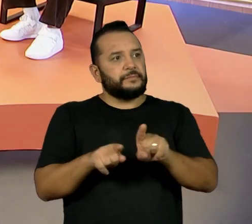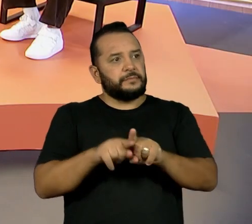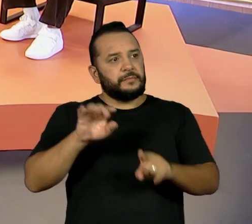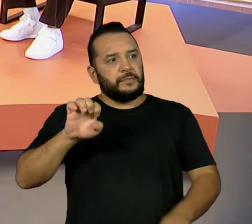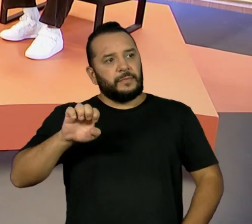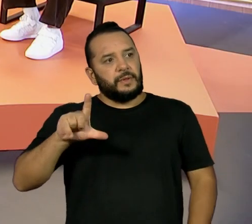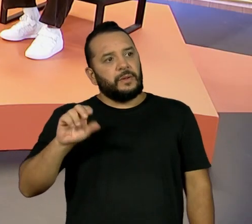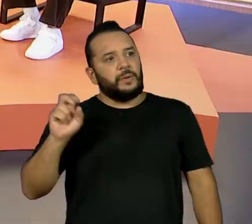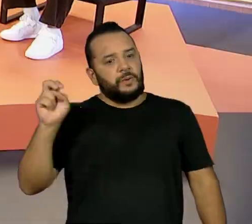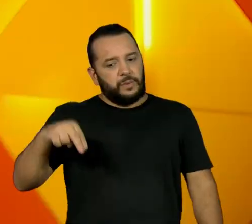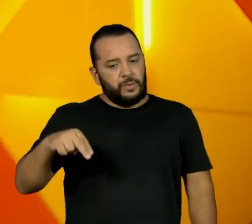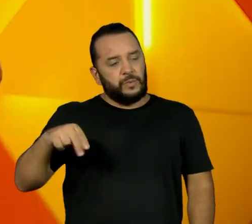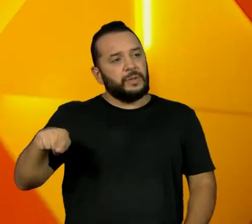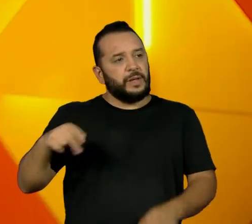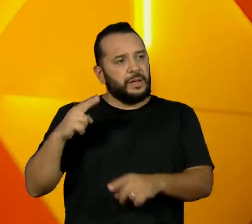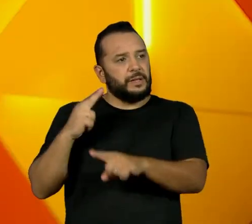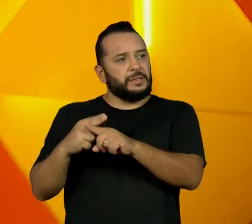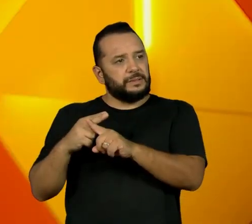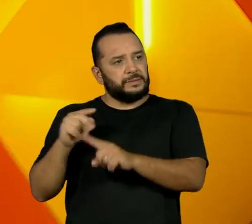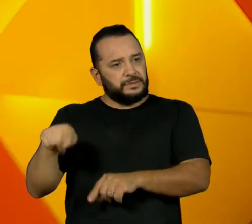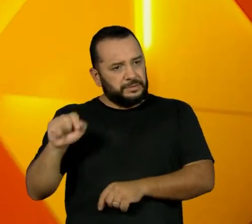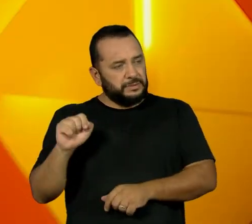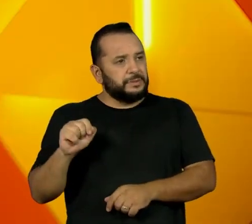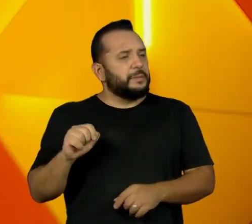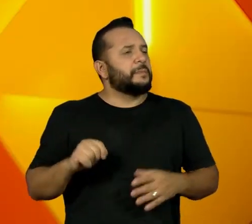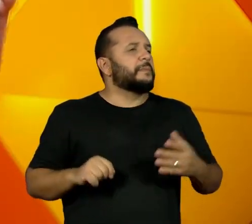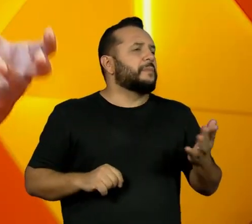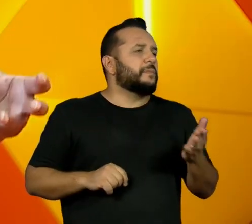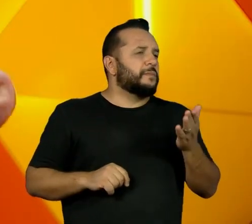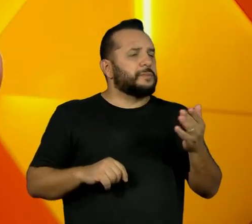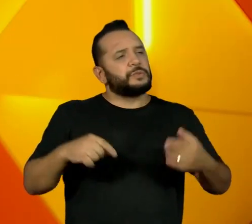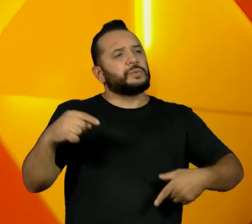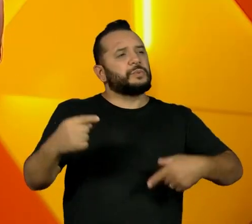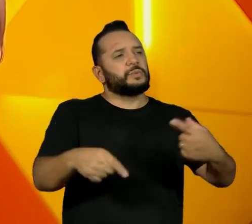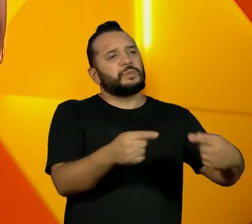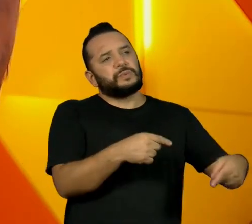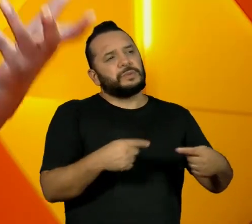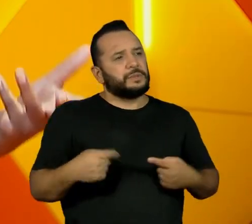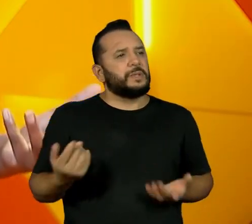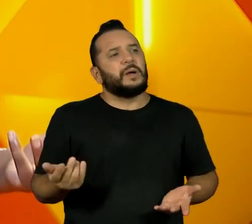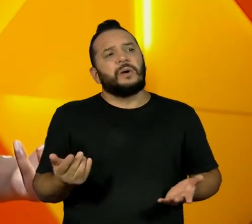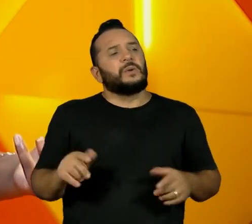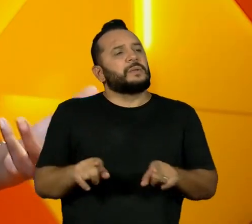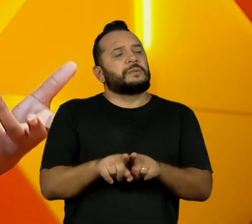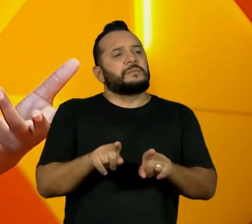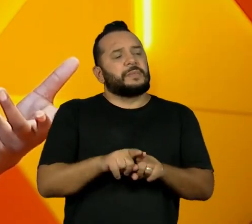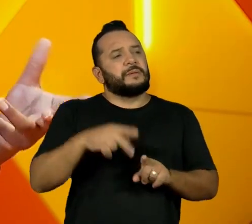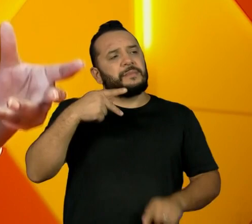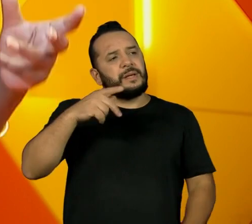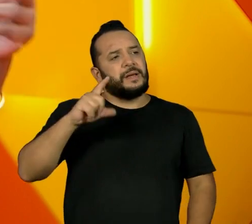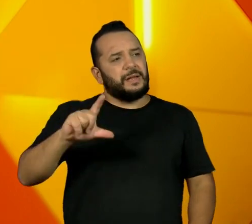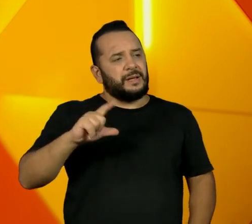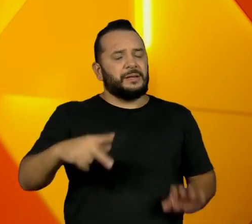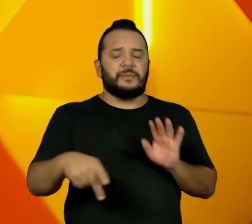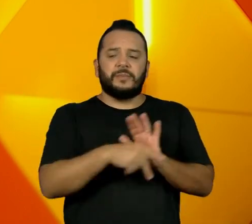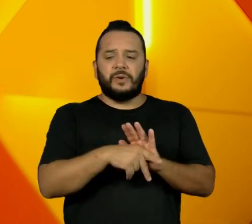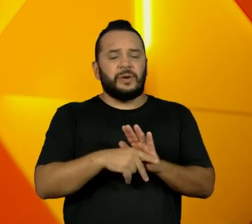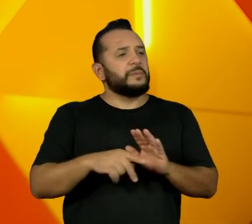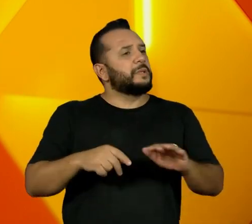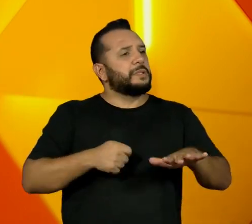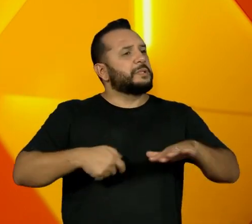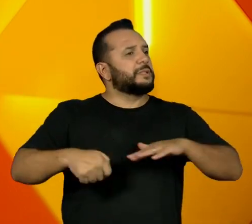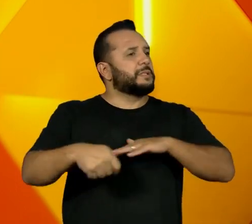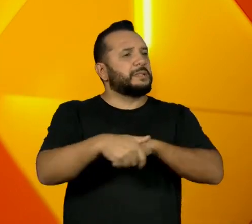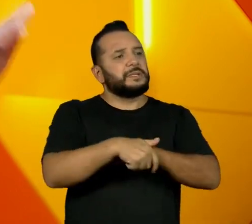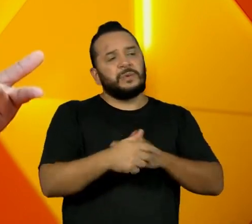dono aí da rede social X. Ricardo, me diga, toda essa discussão, a própria PL da fake news, de que maneira que